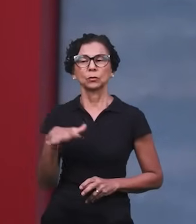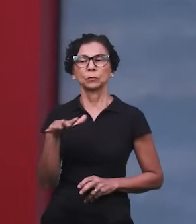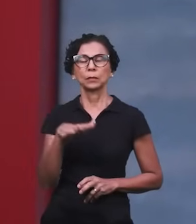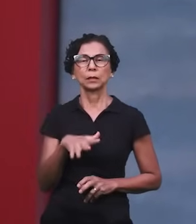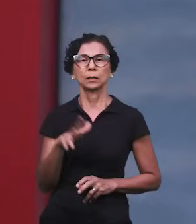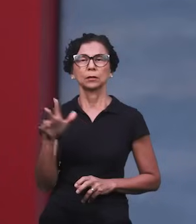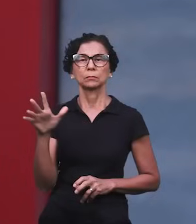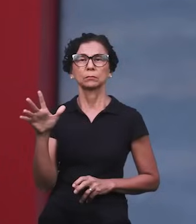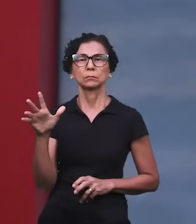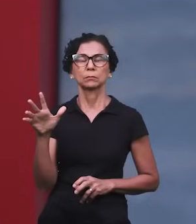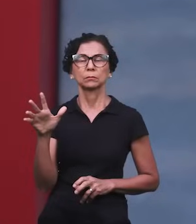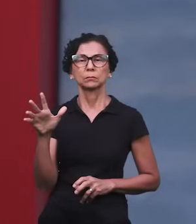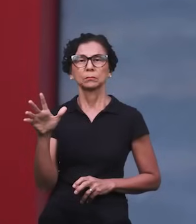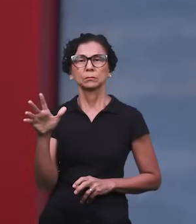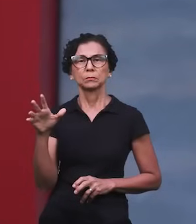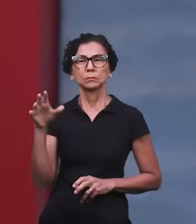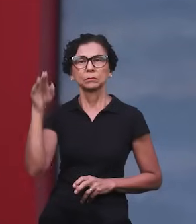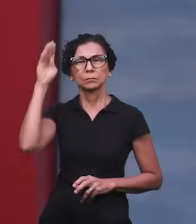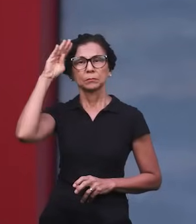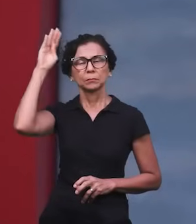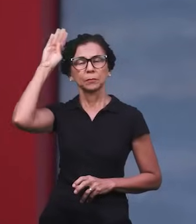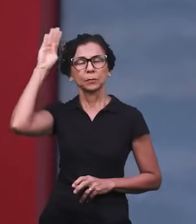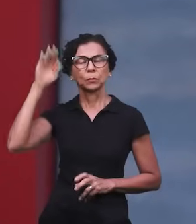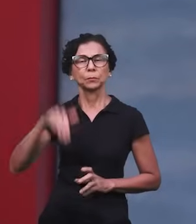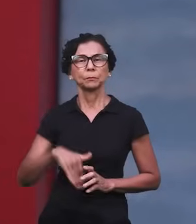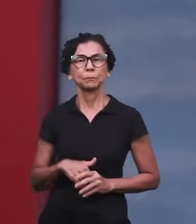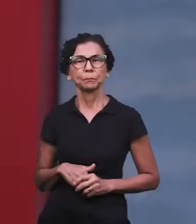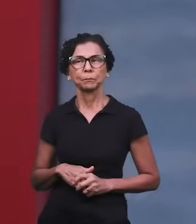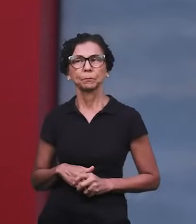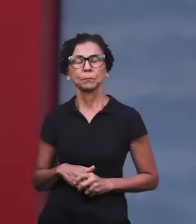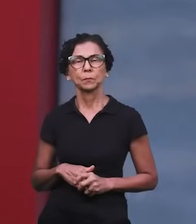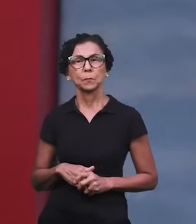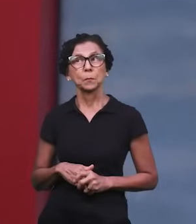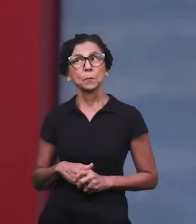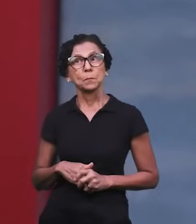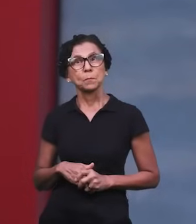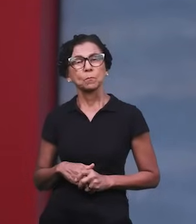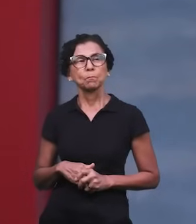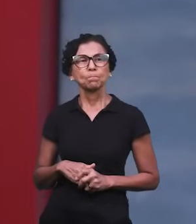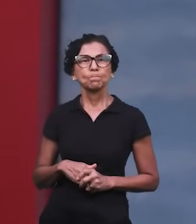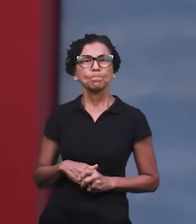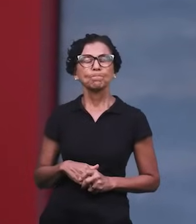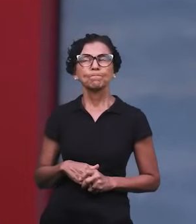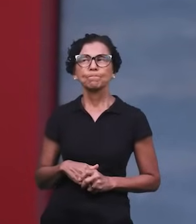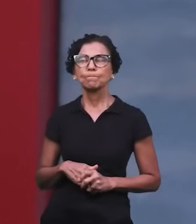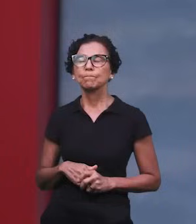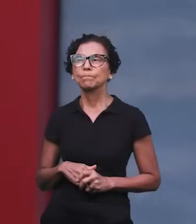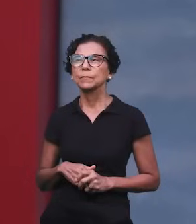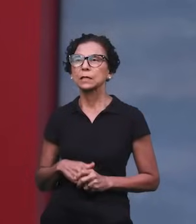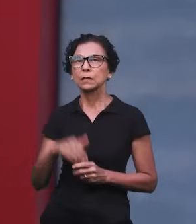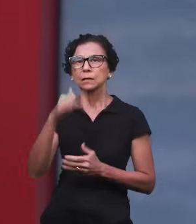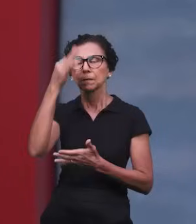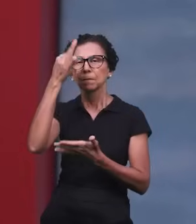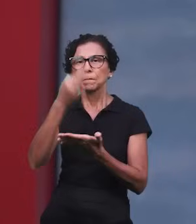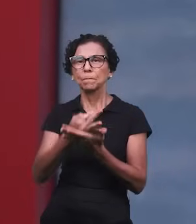todos. Mas eu diria que essa pergunta, como passar pela universidade e manter a fé,